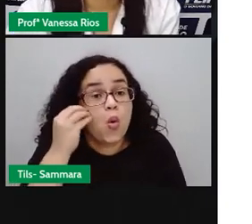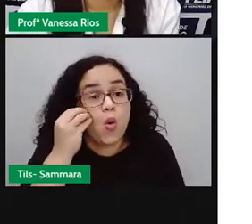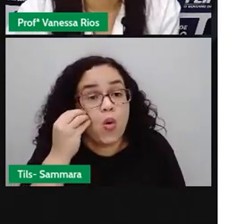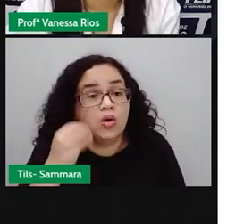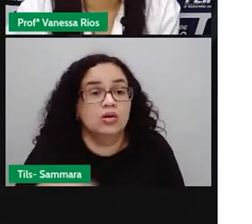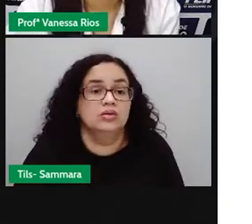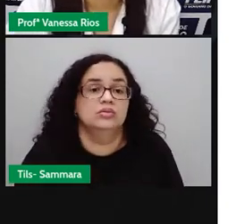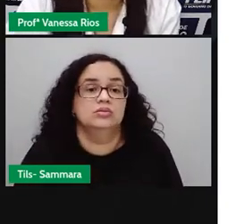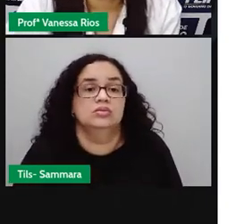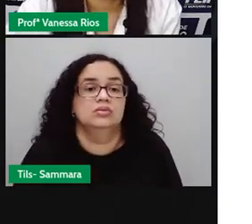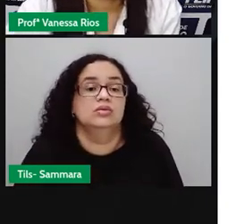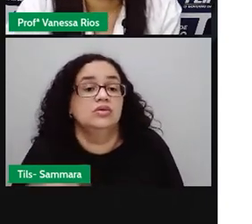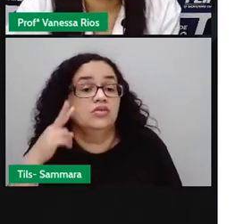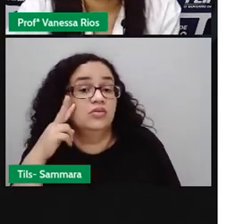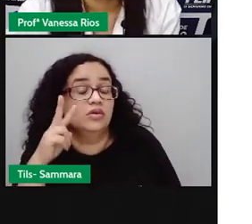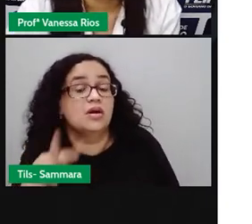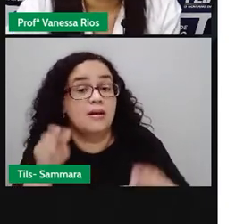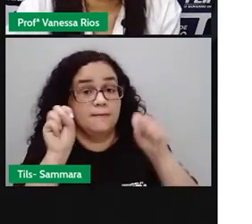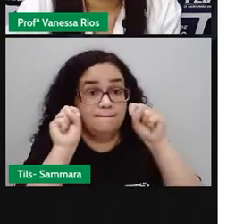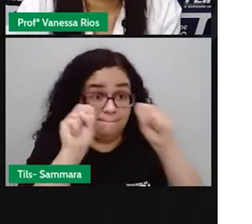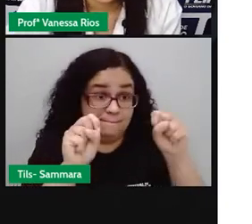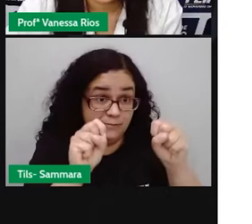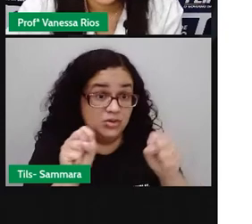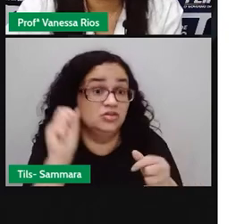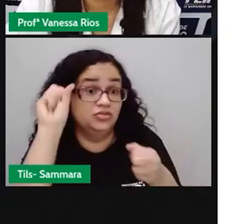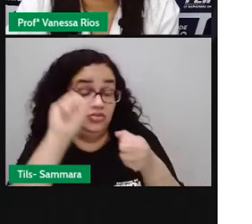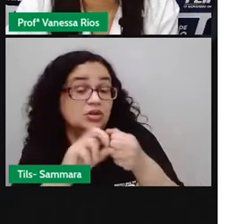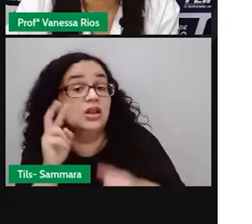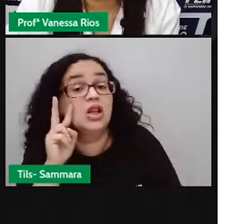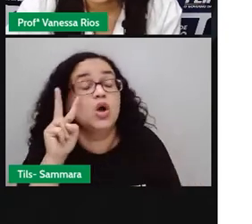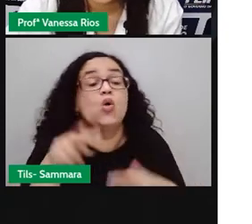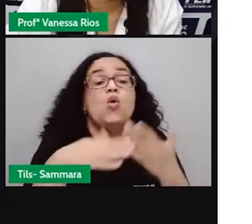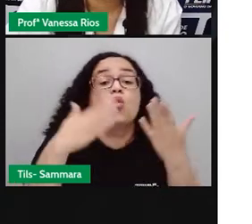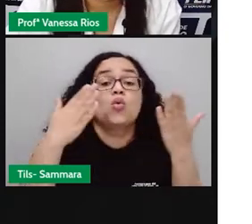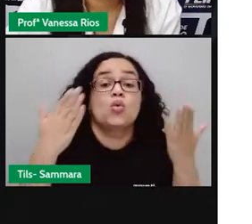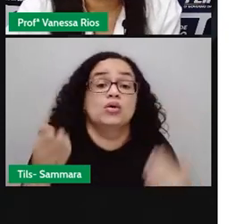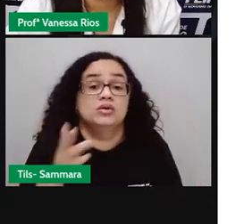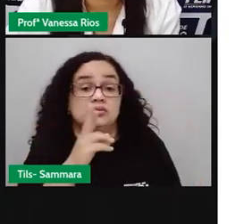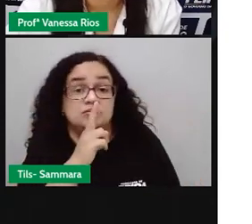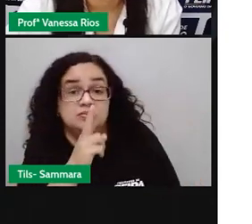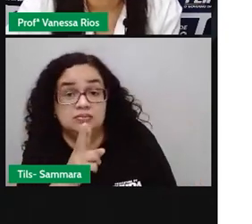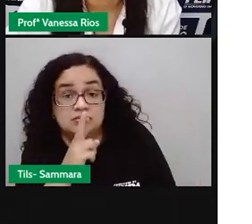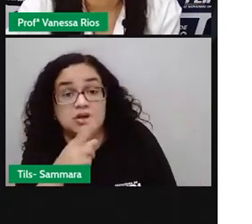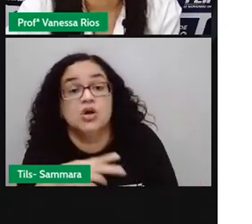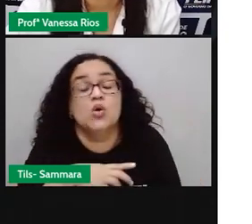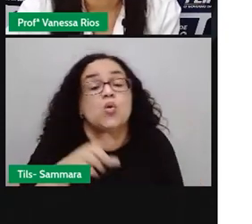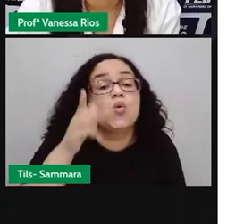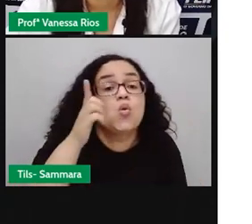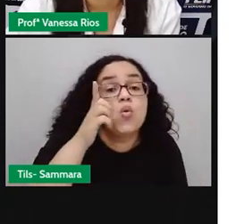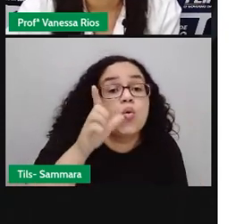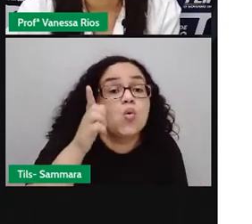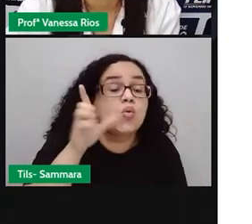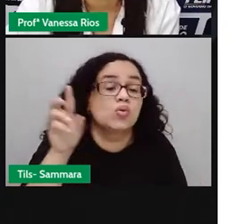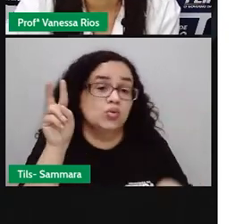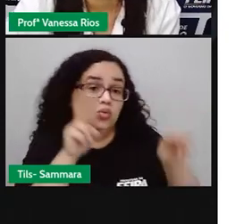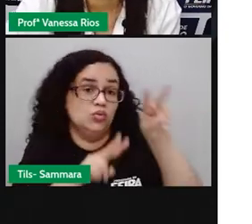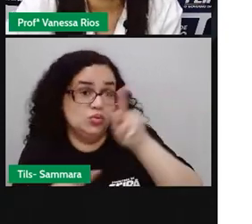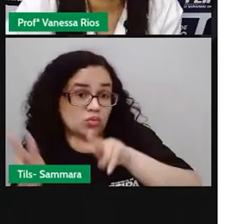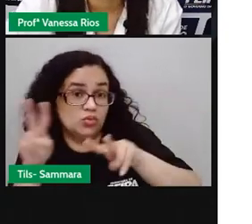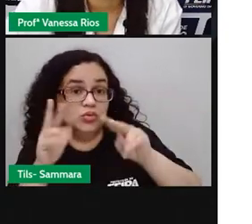prática, visualizar aí como é que ela pode ser feita e quais são os resultados que a gente consegue, né,